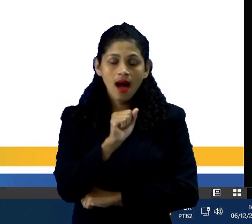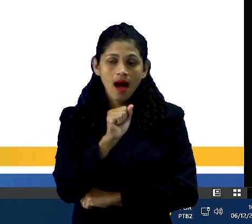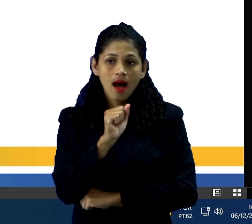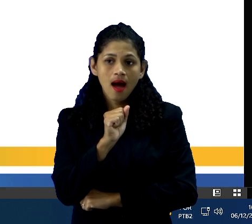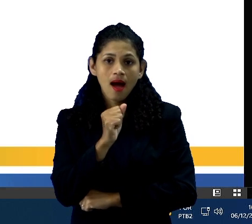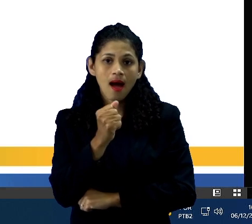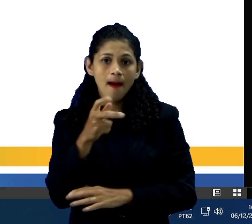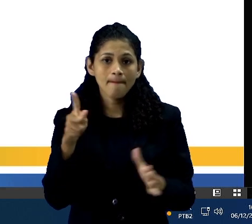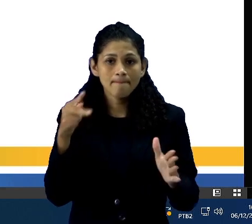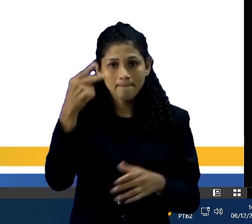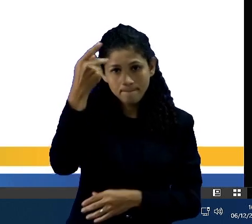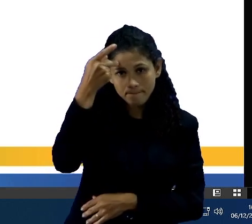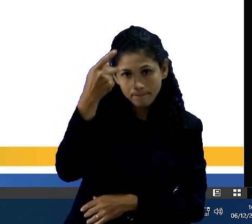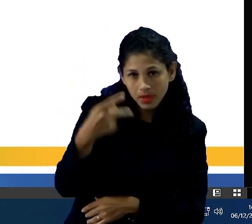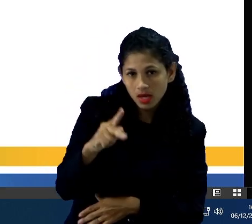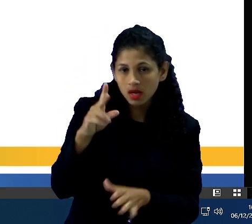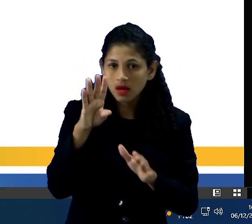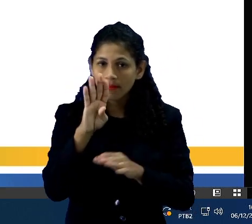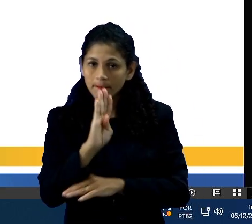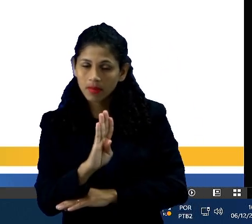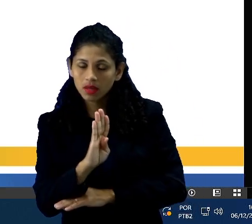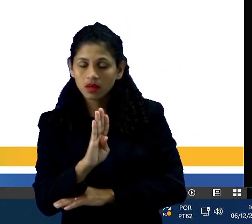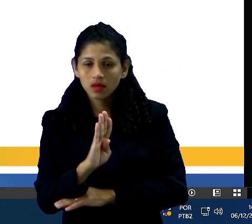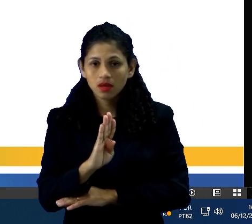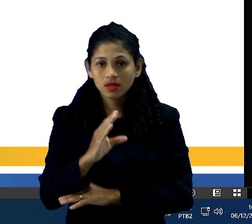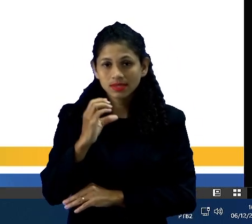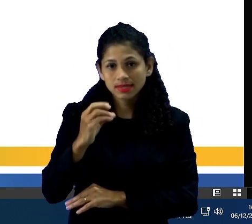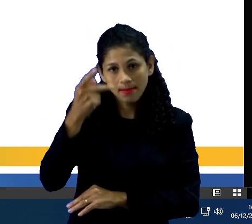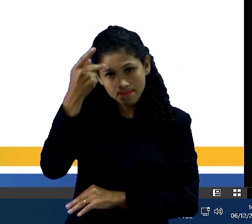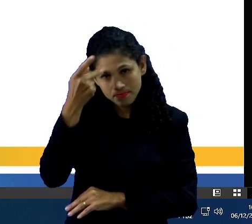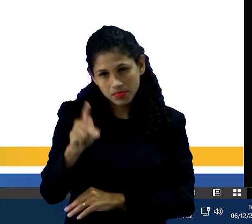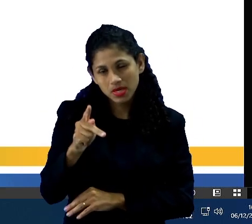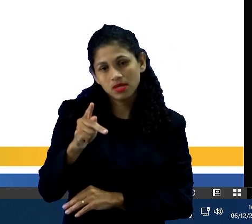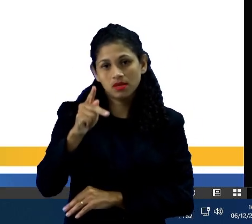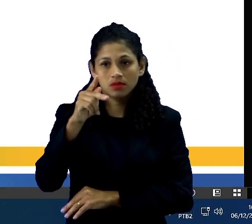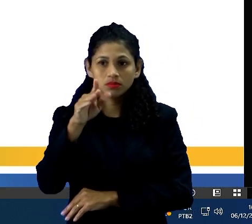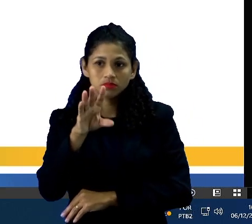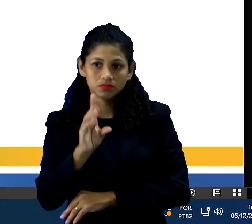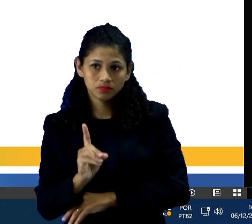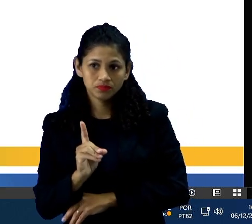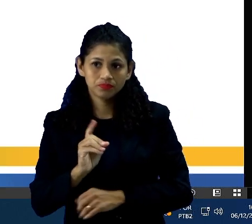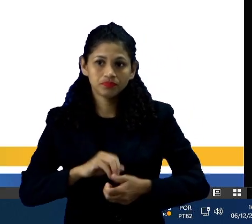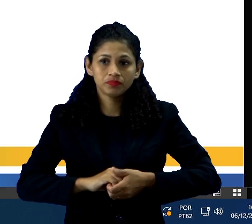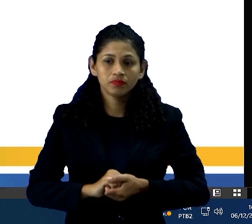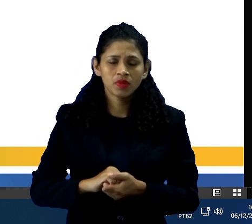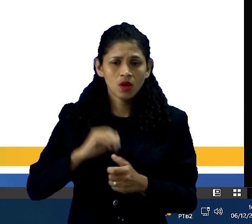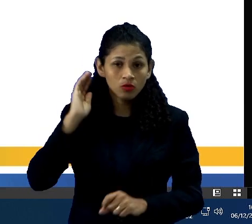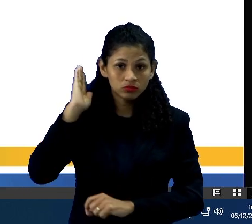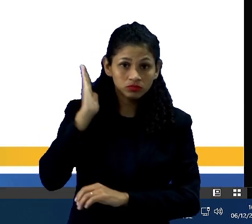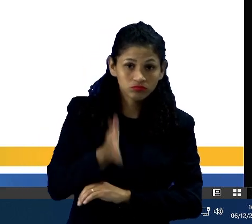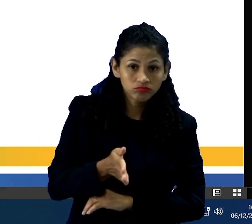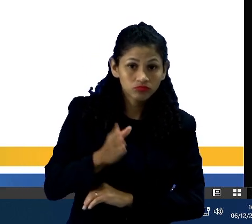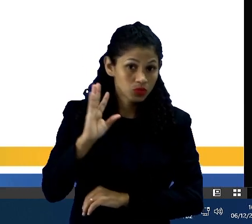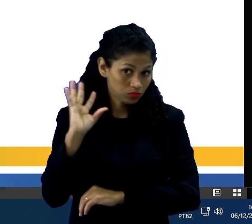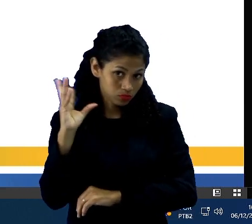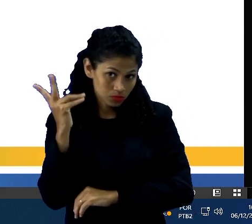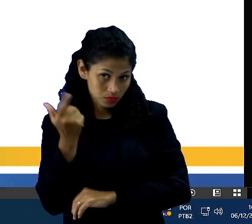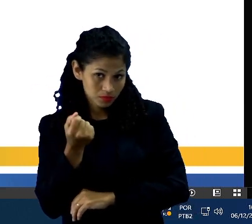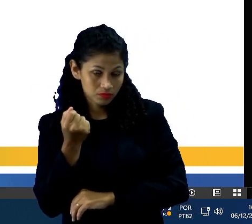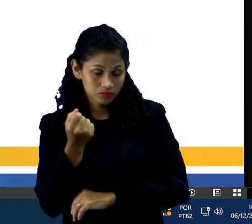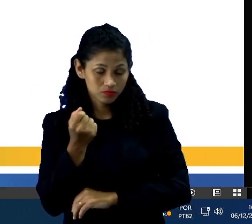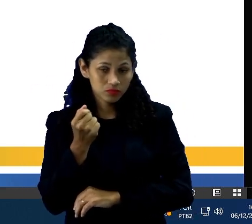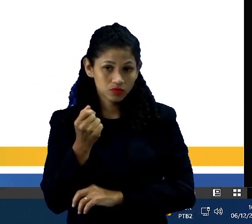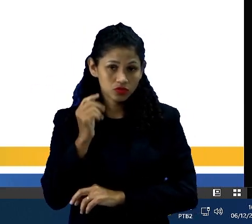como C está para D. A relação entre as grandezas podem ocorrer de maneira diretamente ou